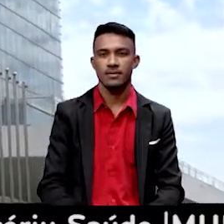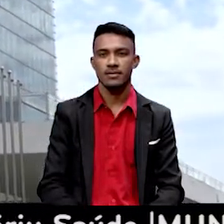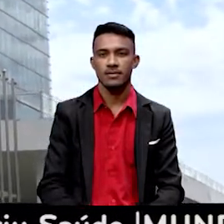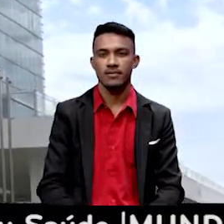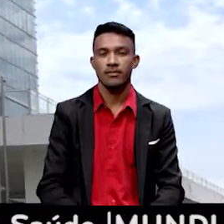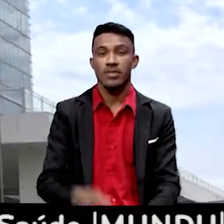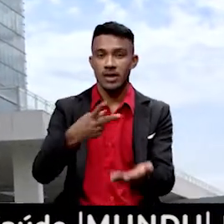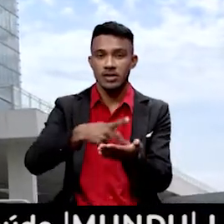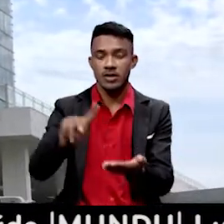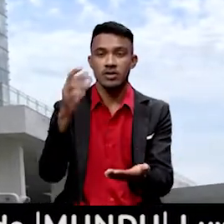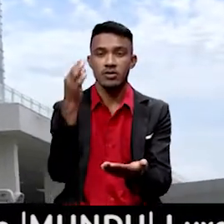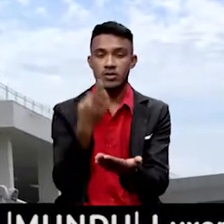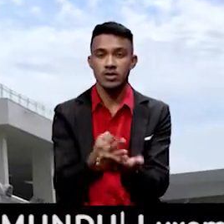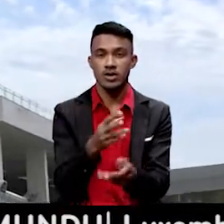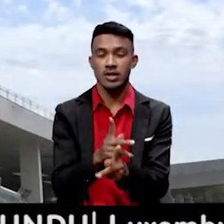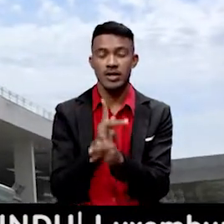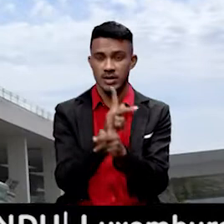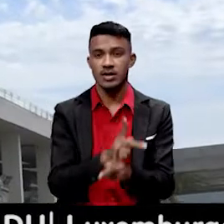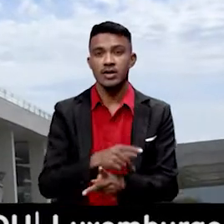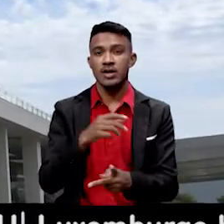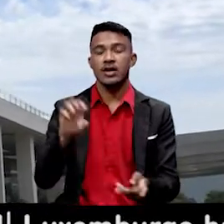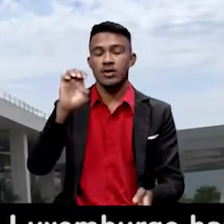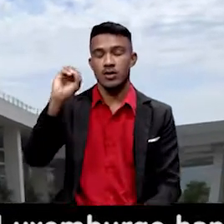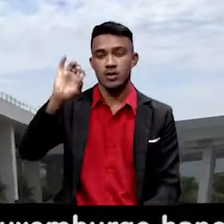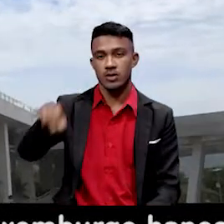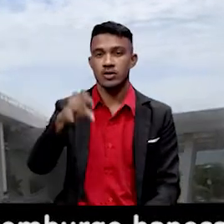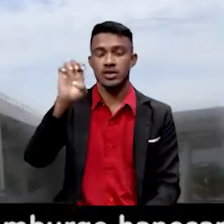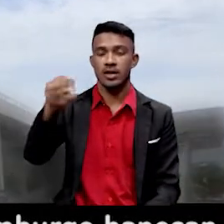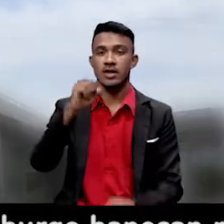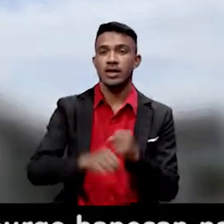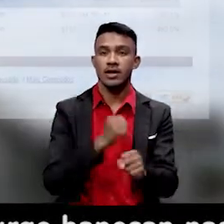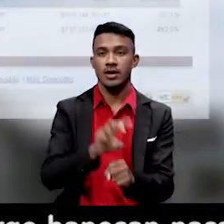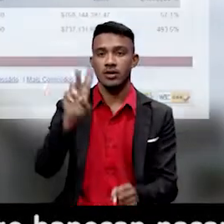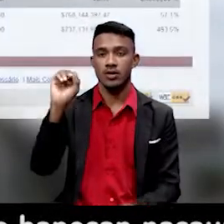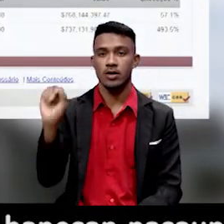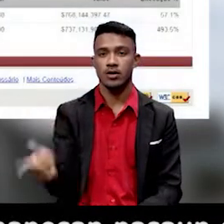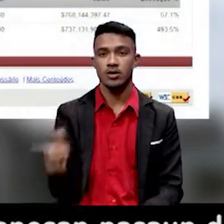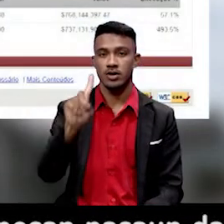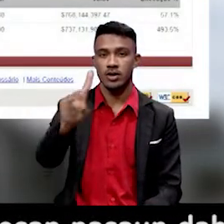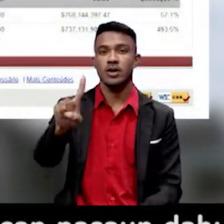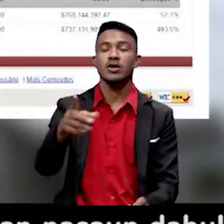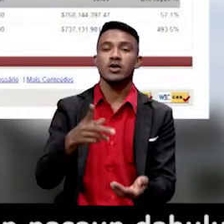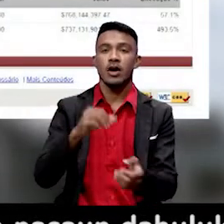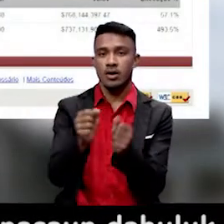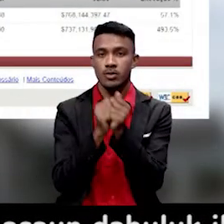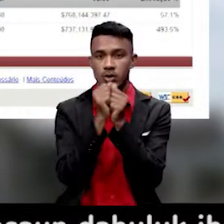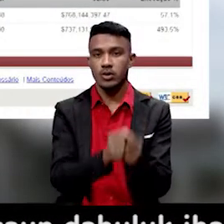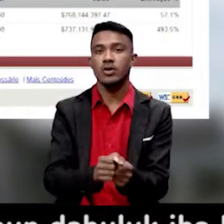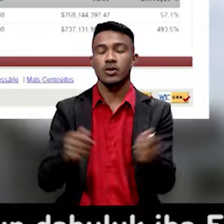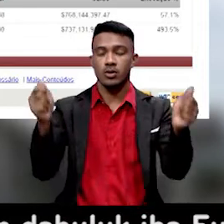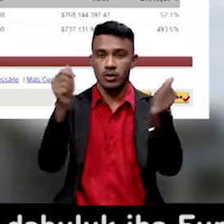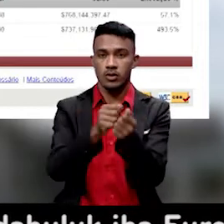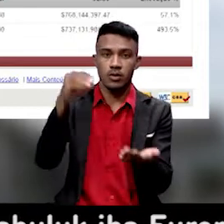Taxa execução Orçamento Geral do Estado Tinangri Honrua Ruano Lourecim e Datum do portal Transparência foi em 15%